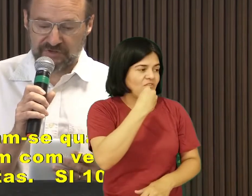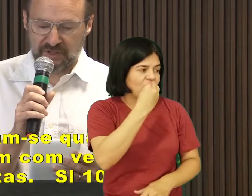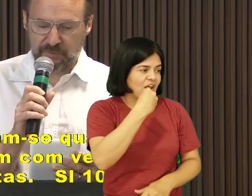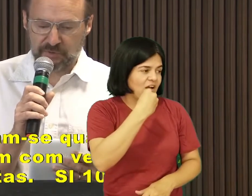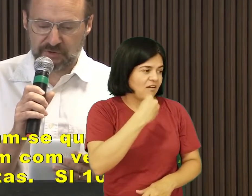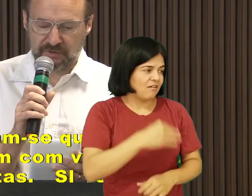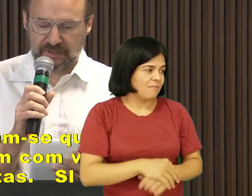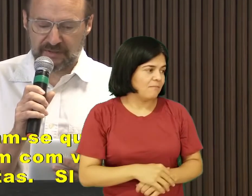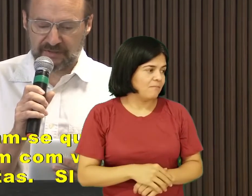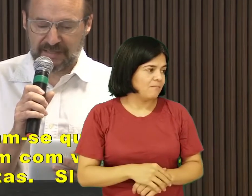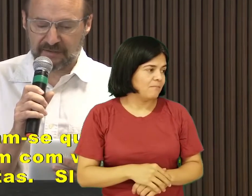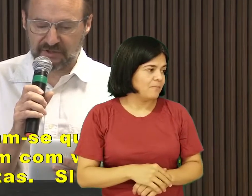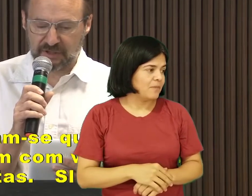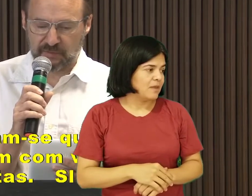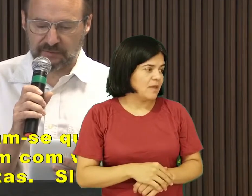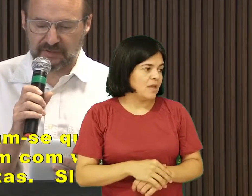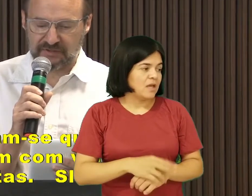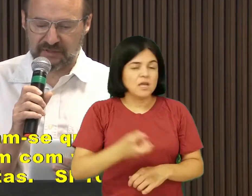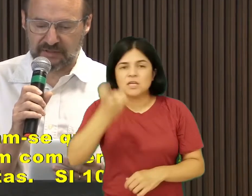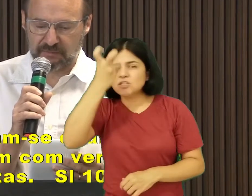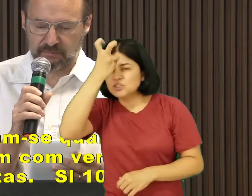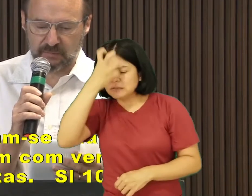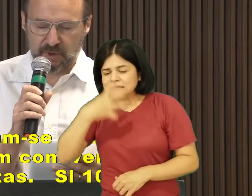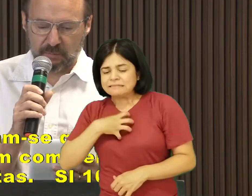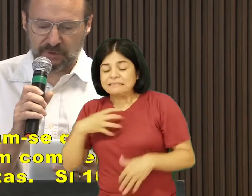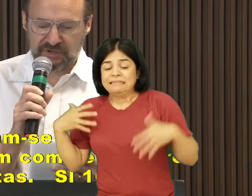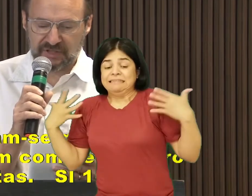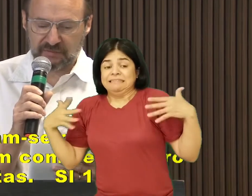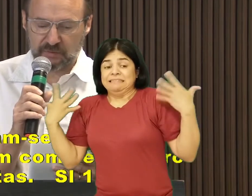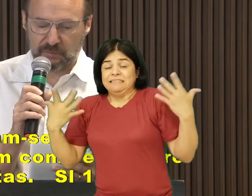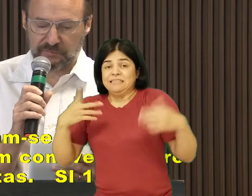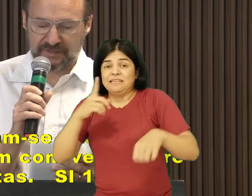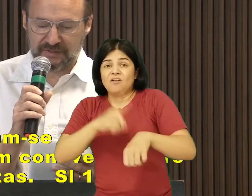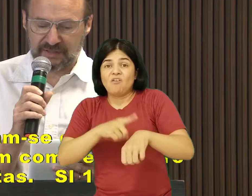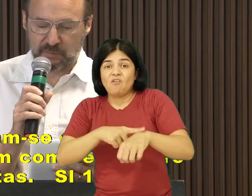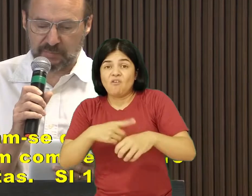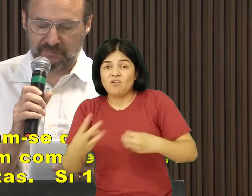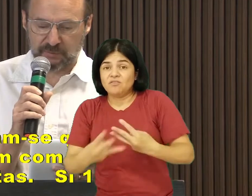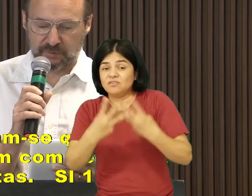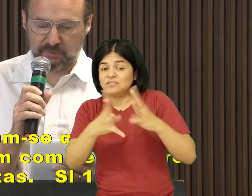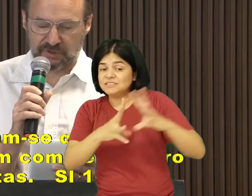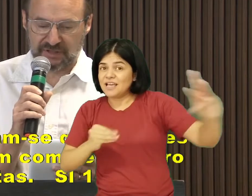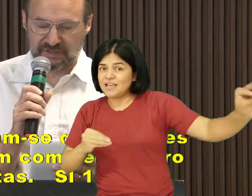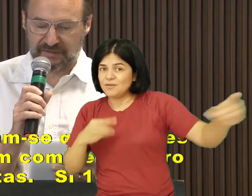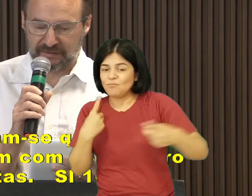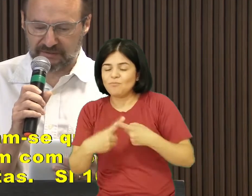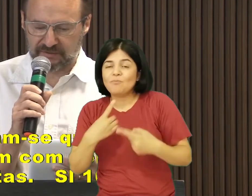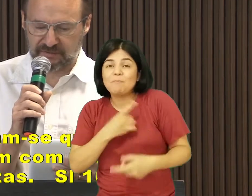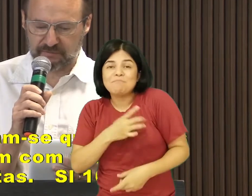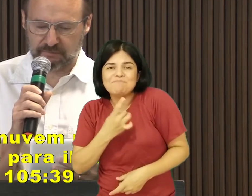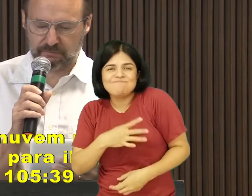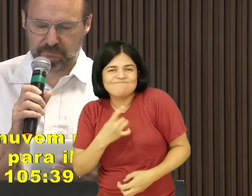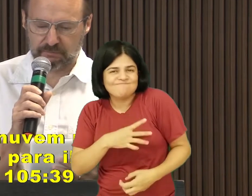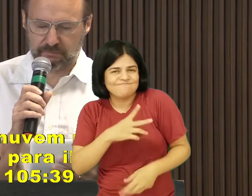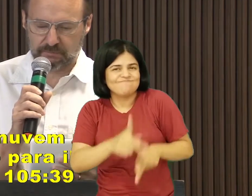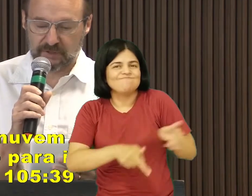Os egípcios alegraram-se quando eles saíram, pois estavam com verdadeiro pavor dos